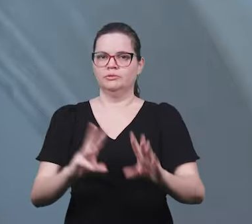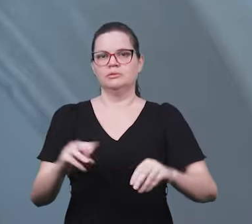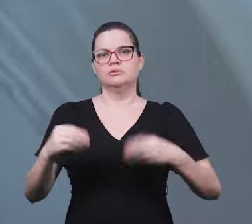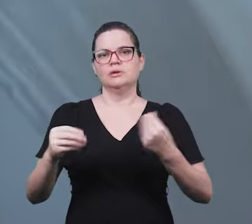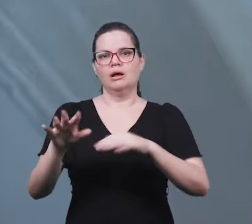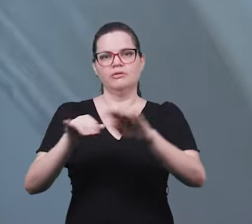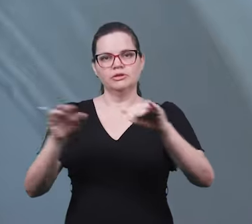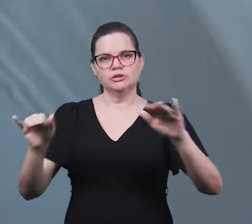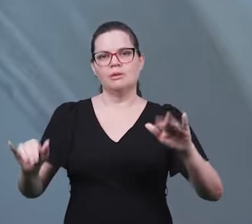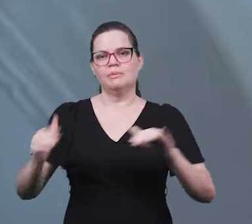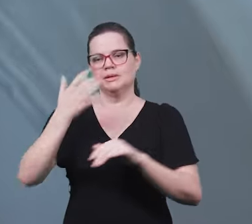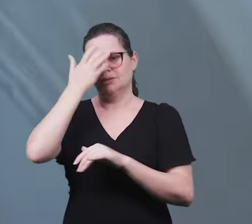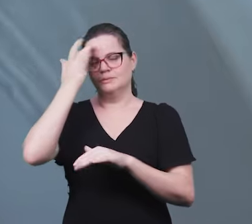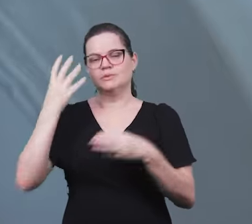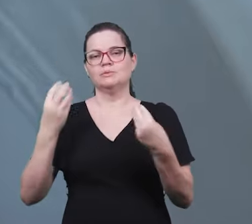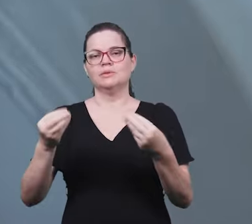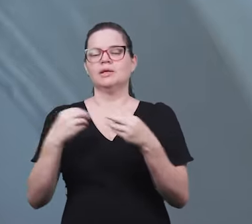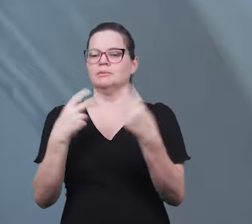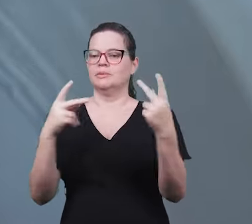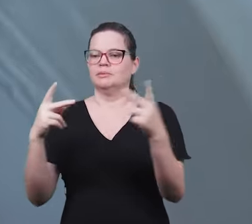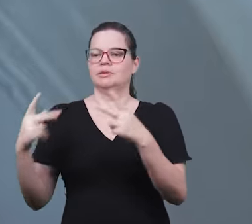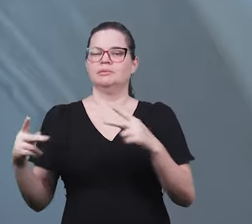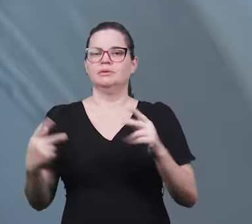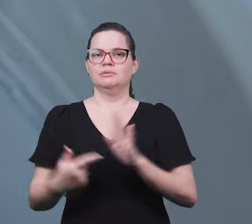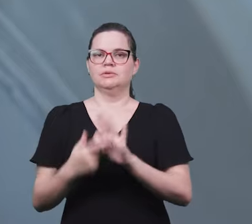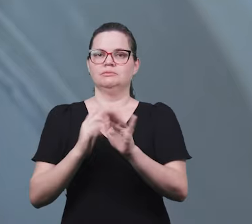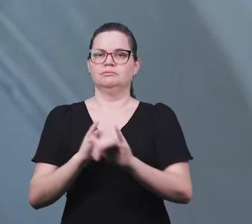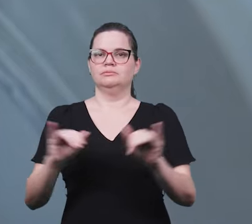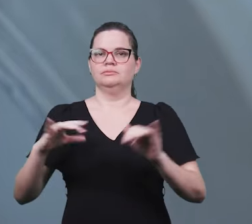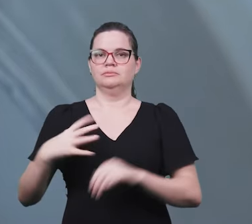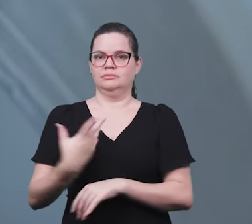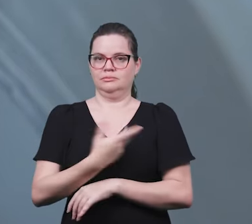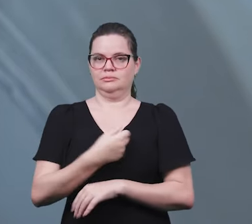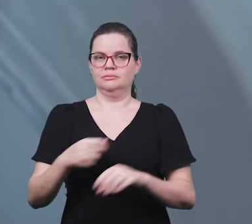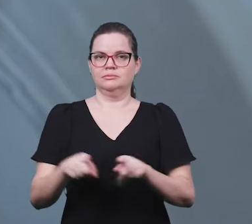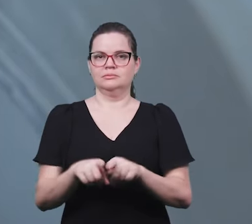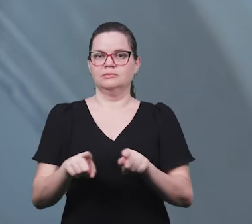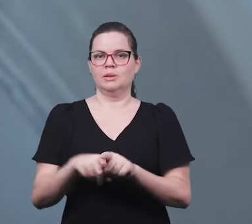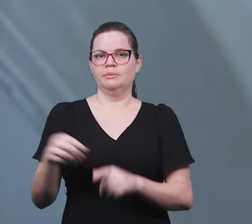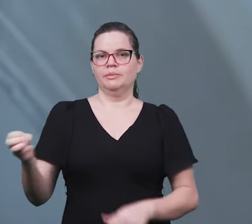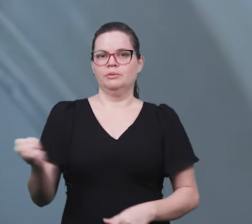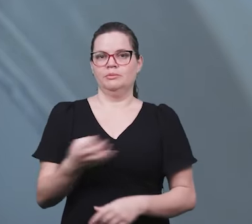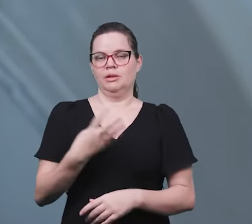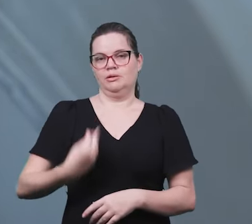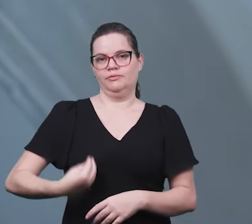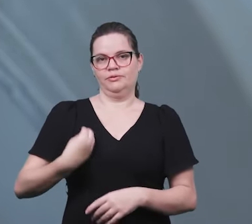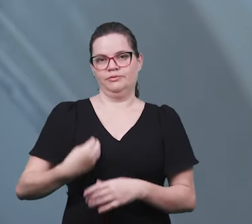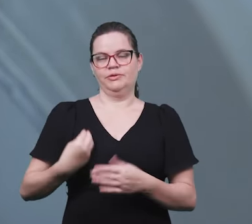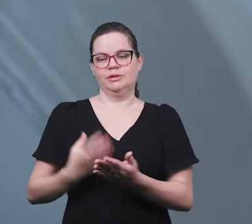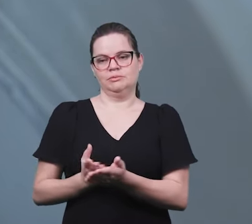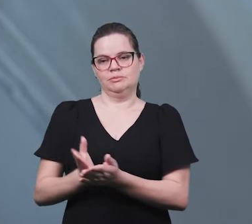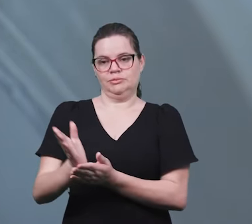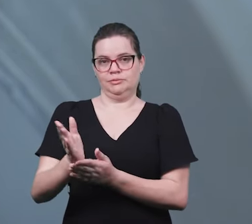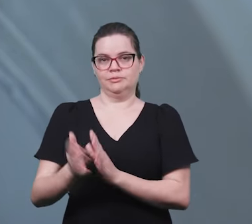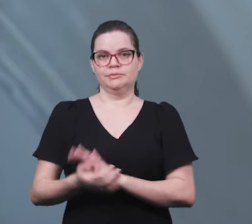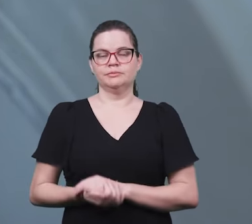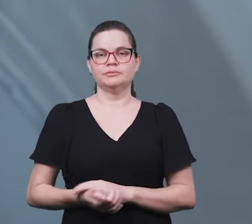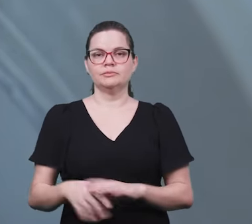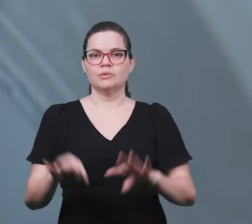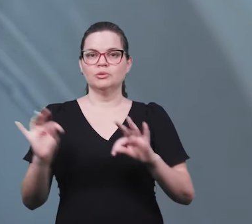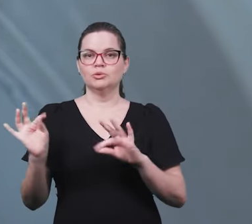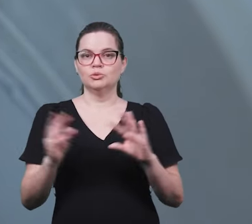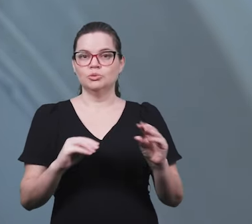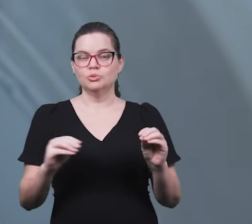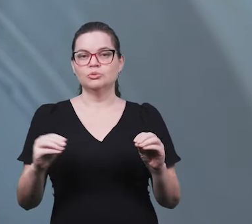para anunciar a palavra de salvação, para anunciar a palavra de um novo caminho. A mensagem que Moisés leva